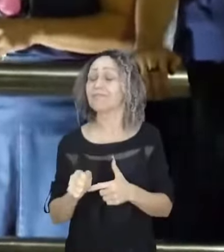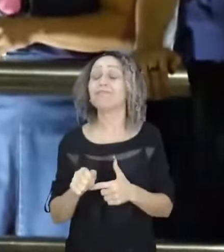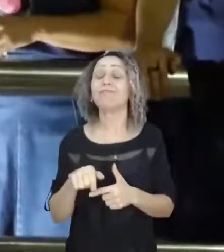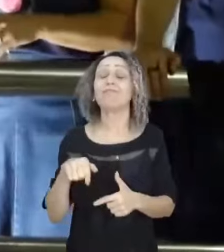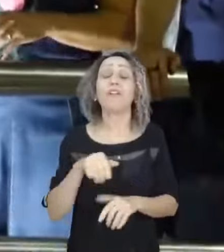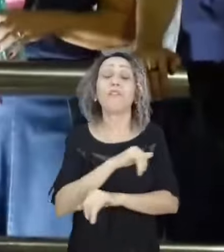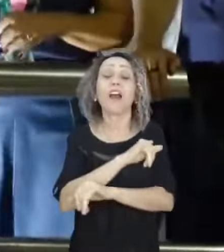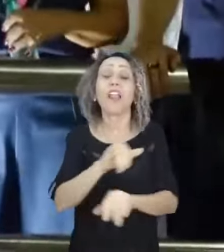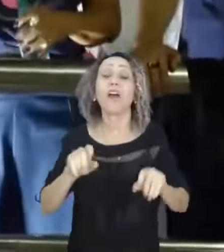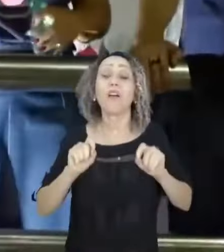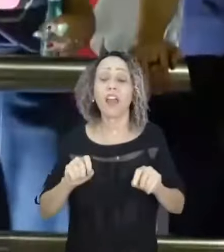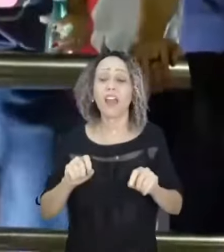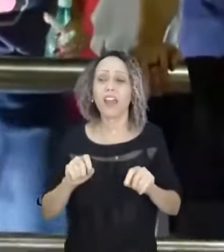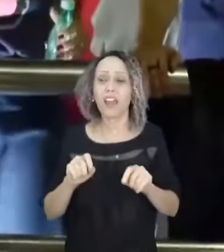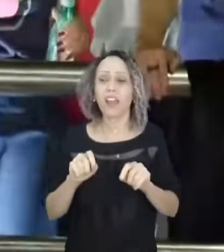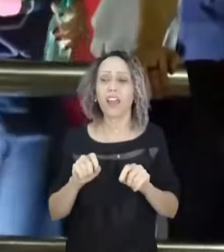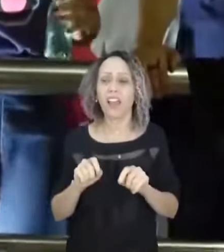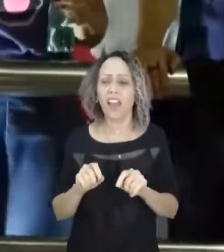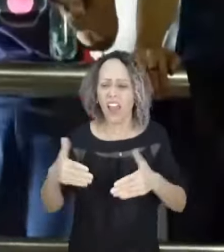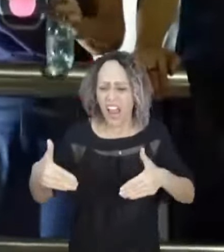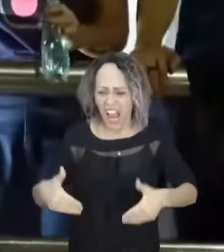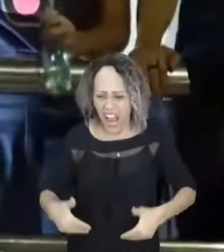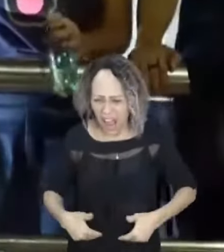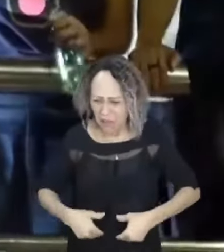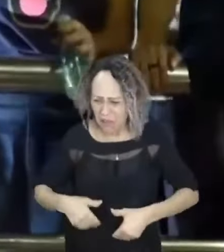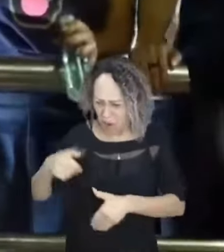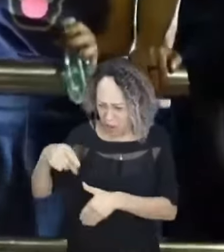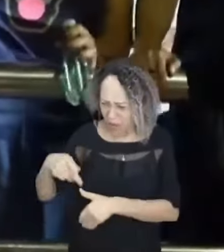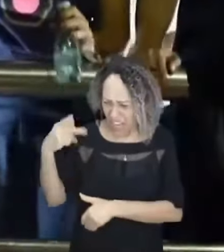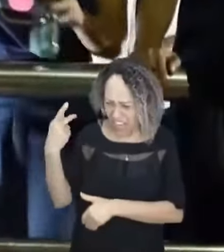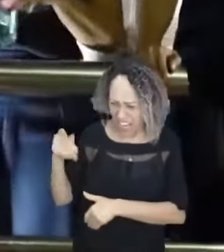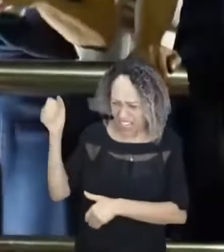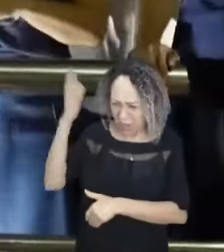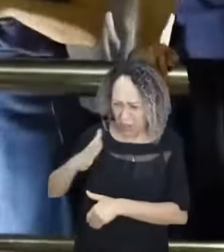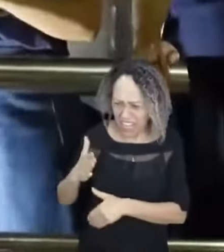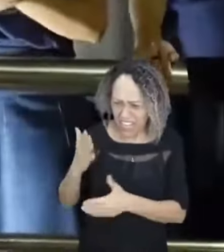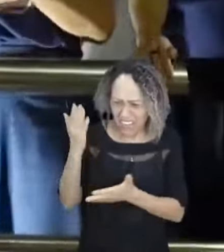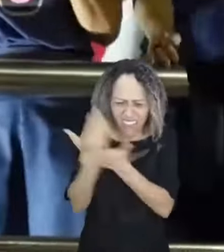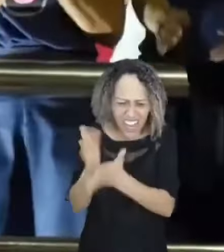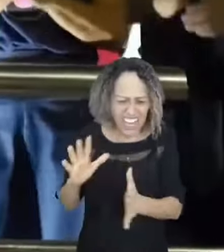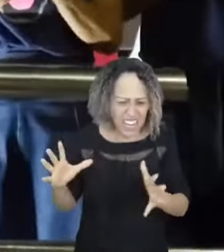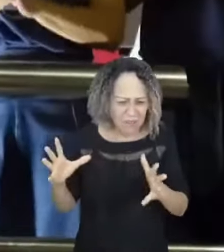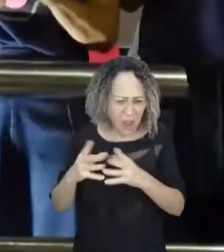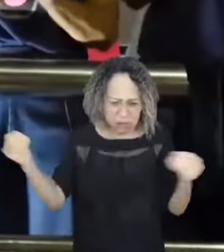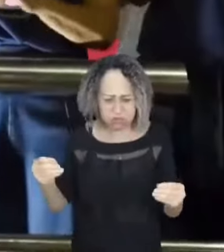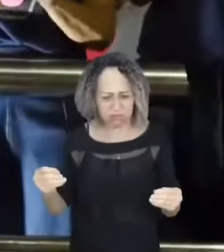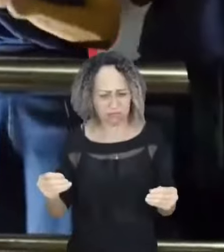nós vamos acabar com a fome nesse país. Esse povo vai comer.